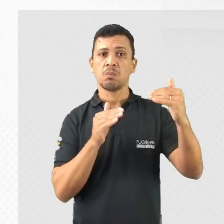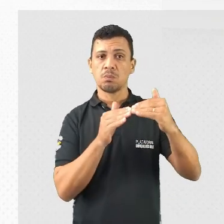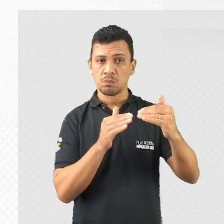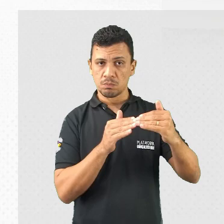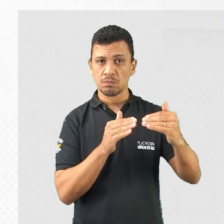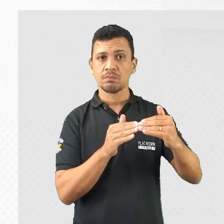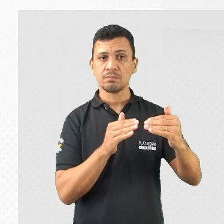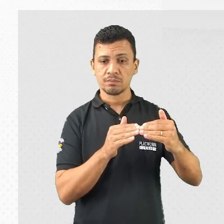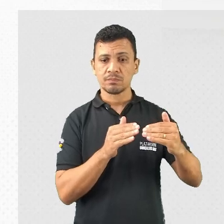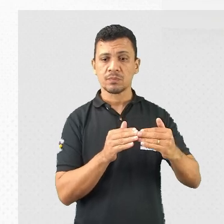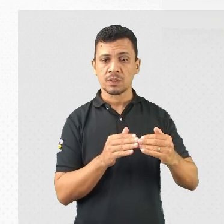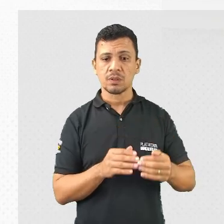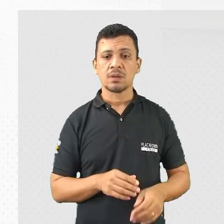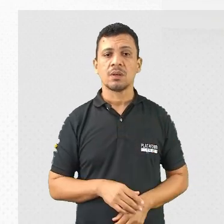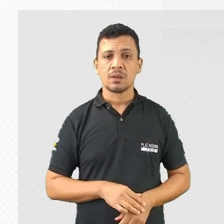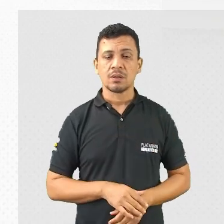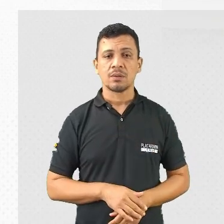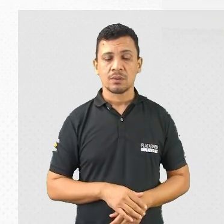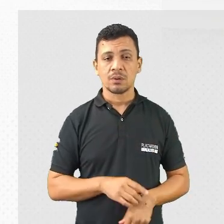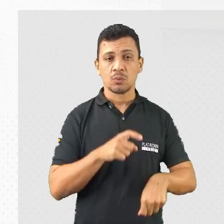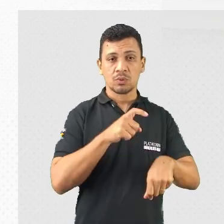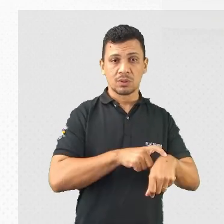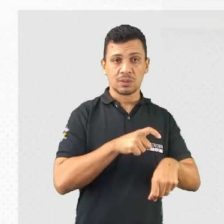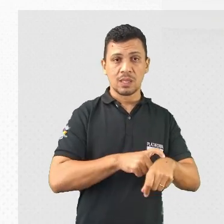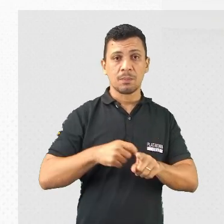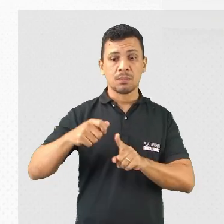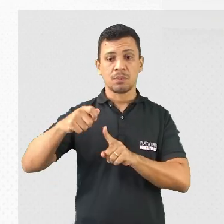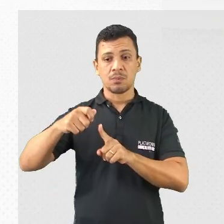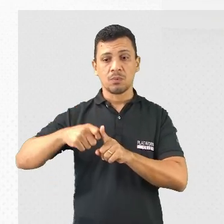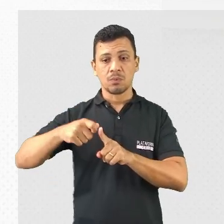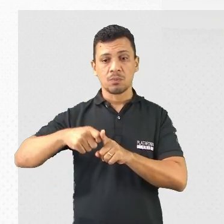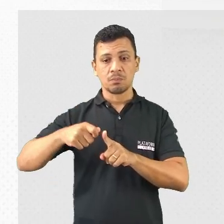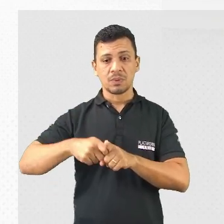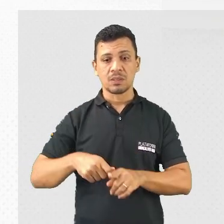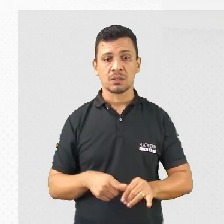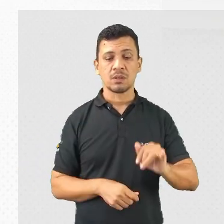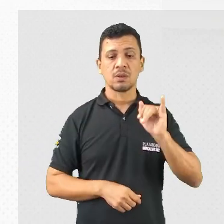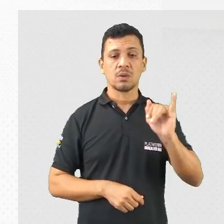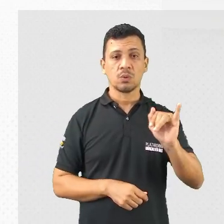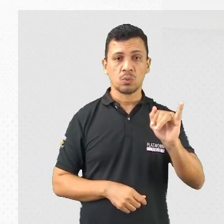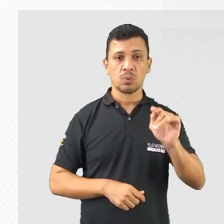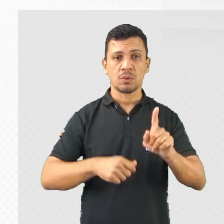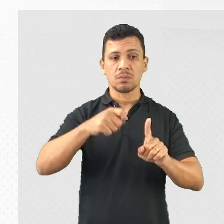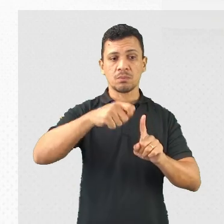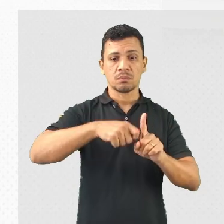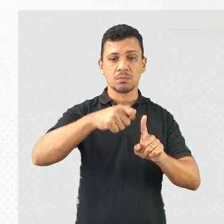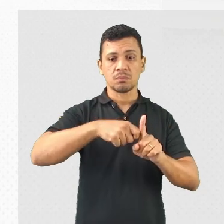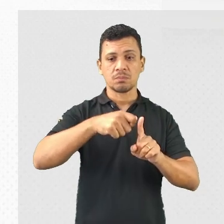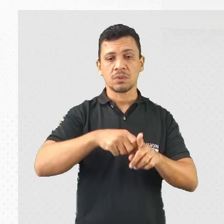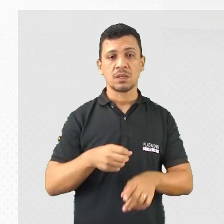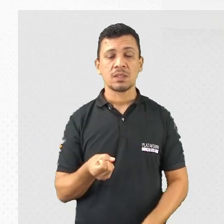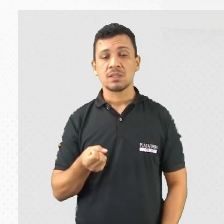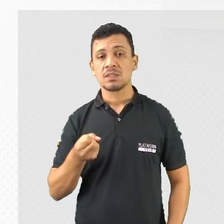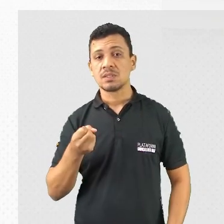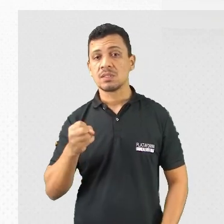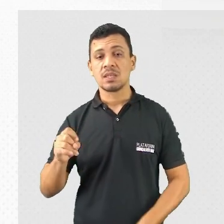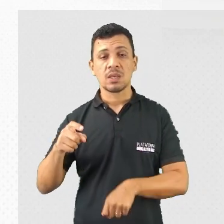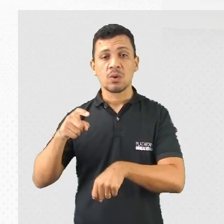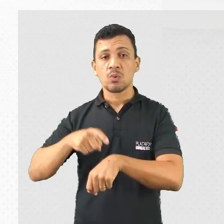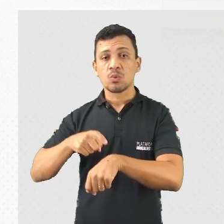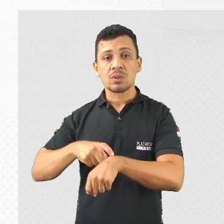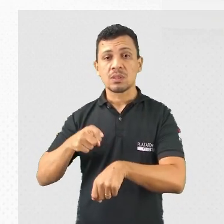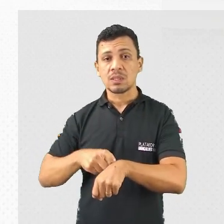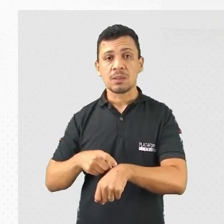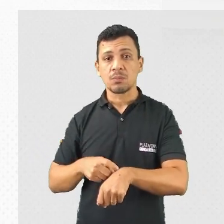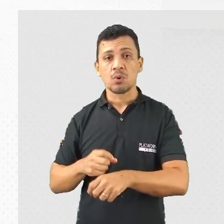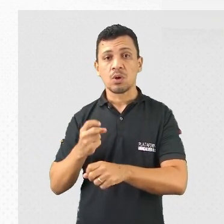taxa ao mês e o tempo está em anos. Se ele tivesse dito para mim que esse tempo era 2 anos, aí você transformaria esses 2 anos em